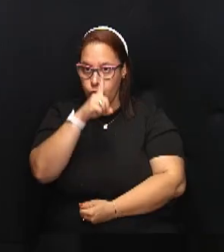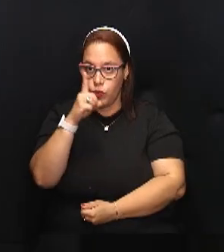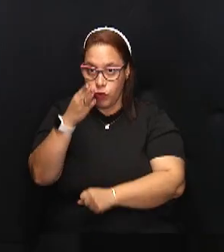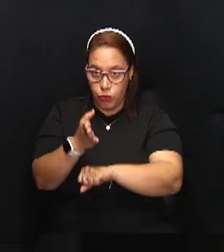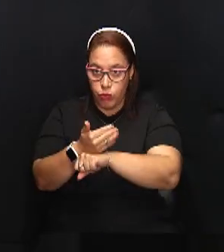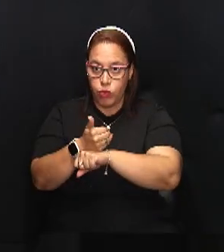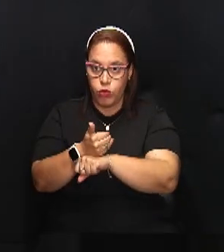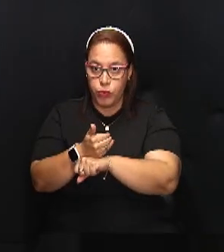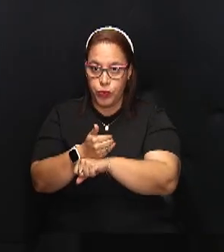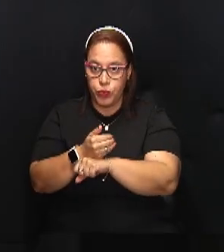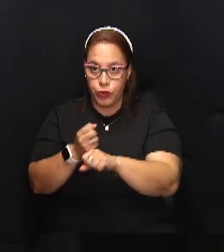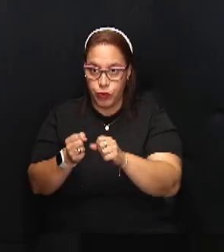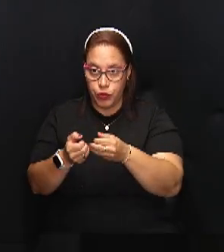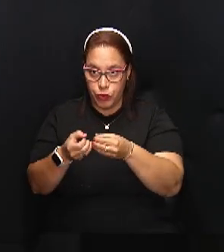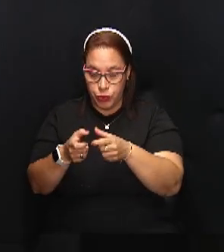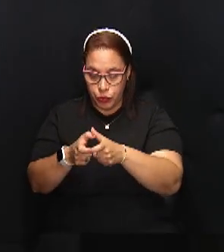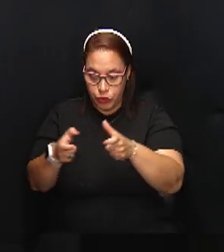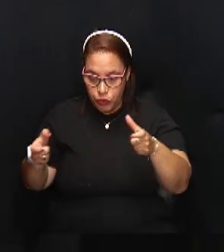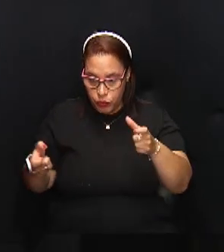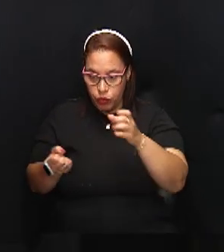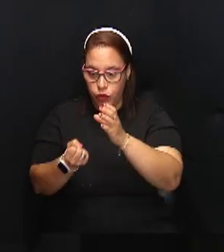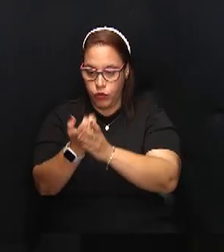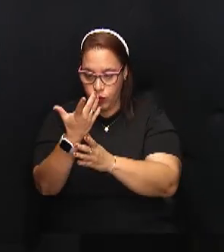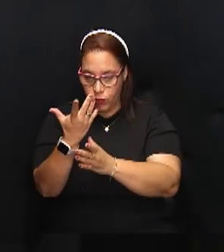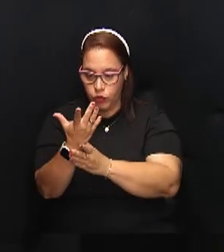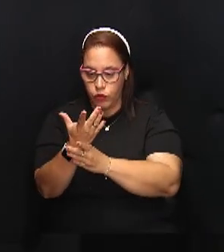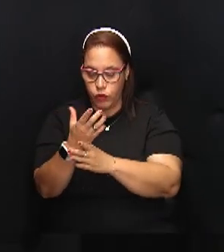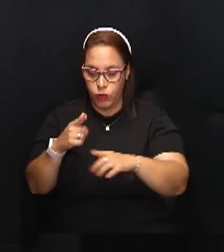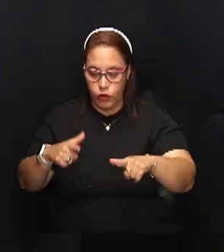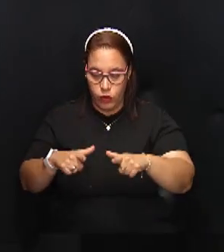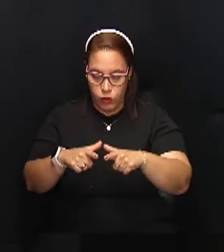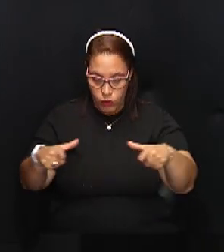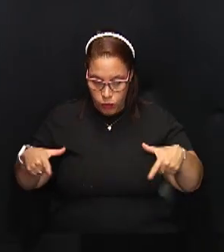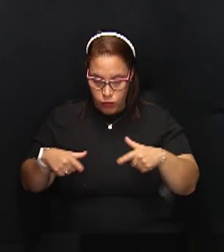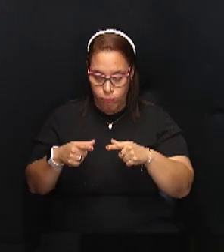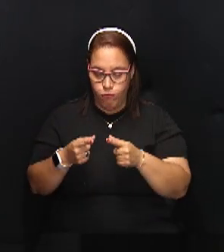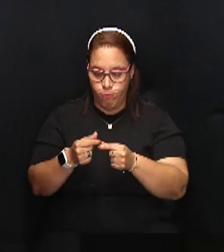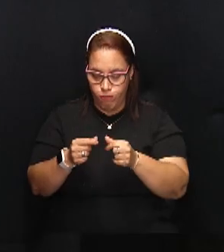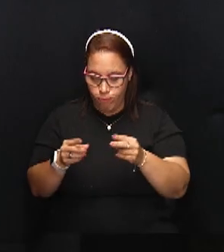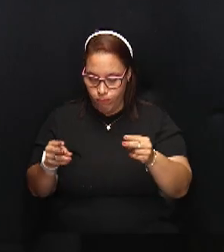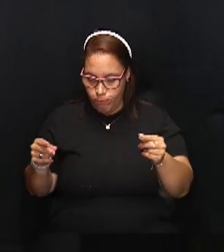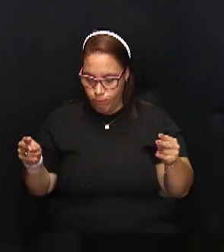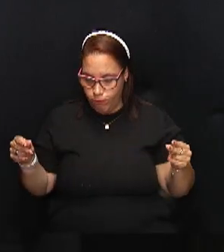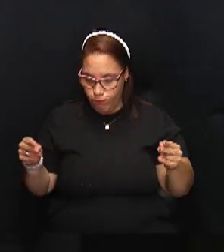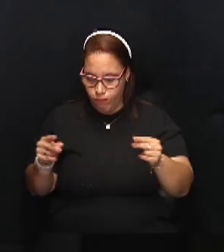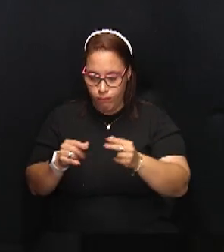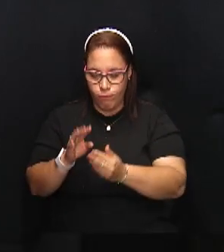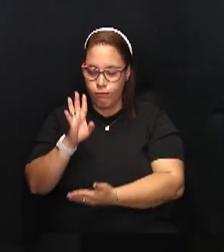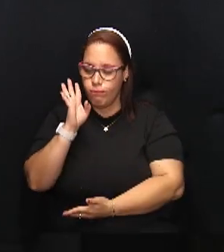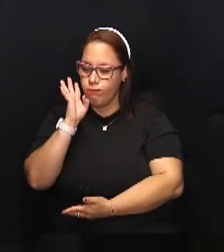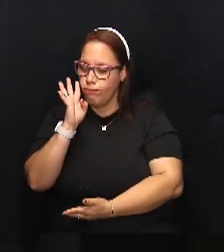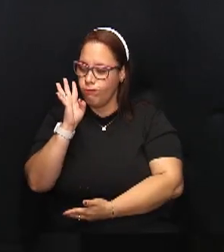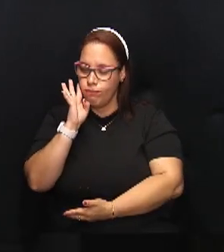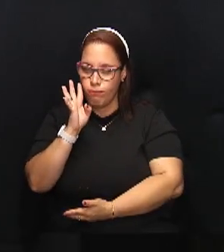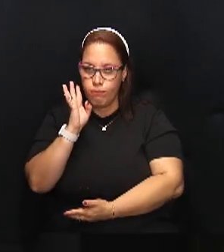anterior da inauguração desse espaço, né, dessa quadra de areia, que foi muito legal. E assim,